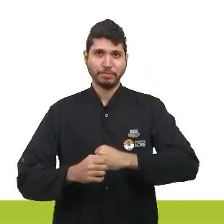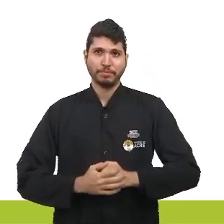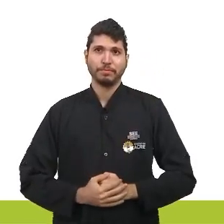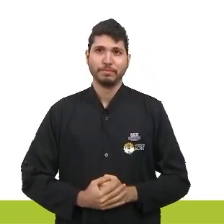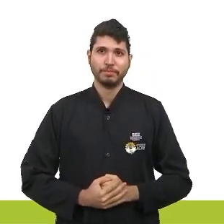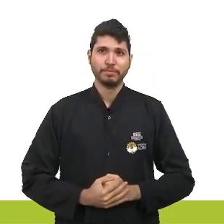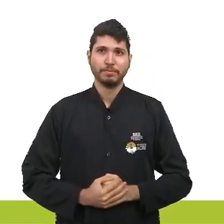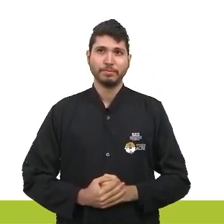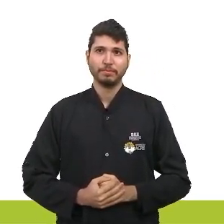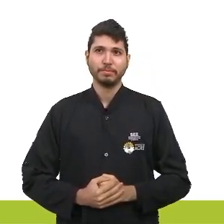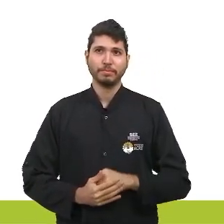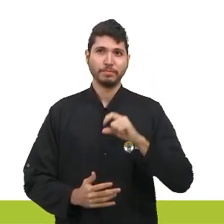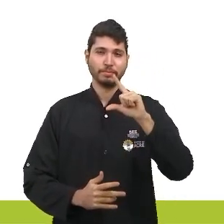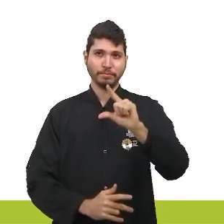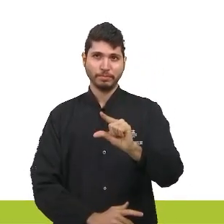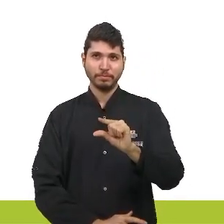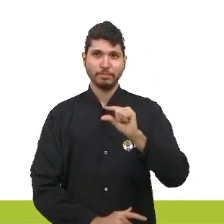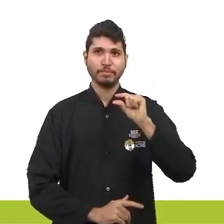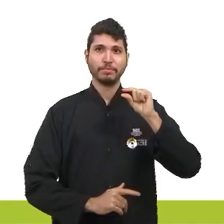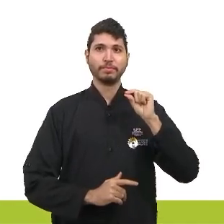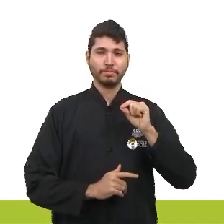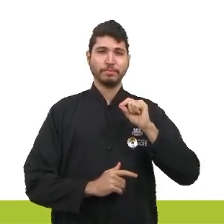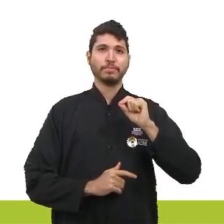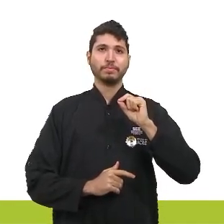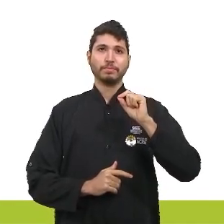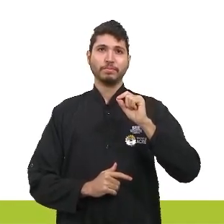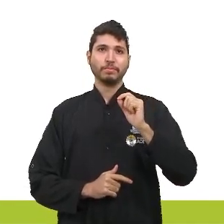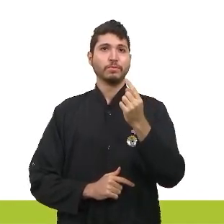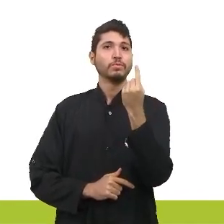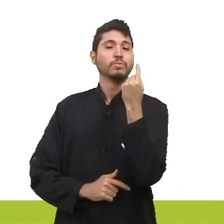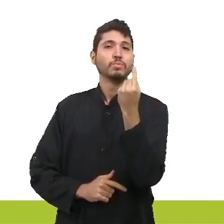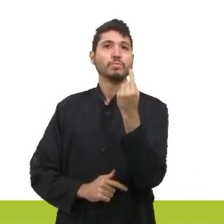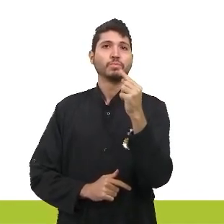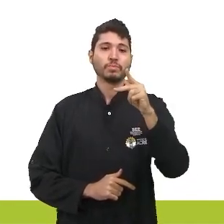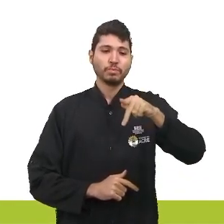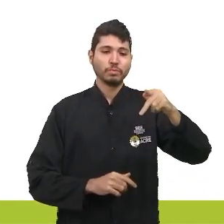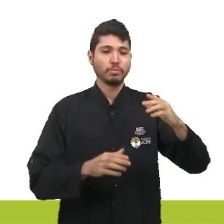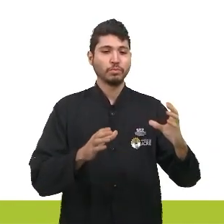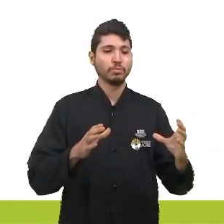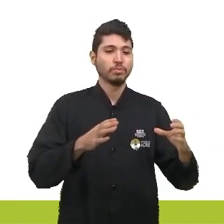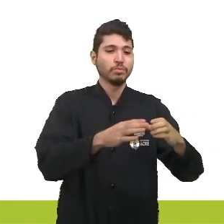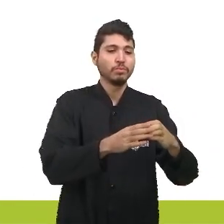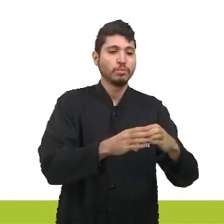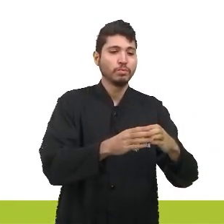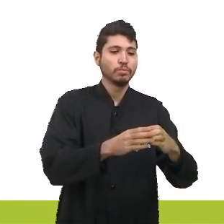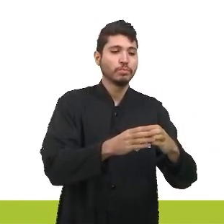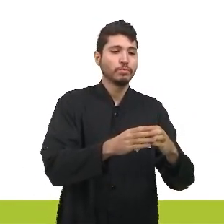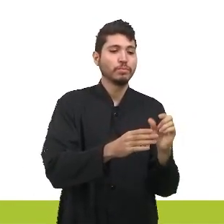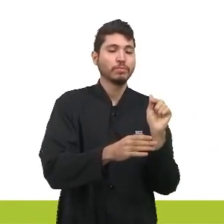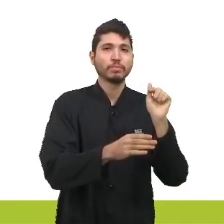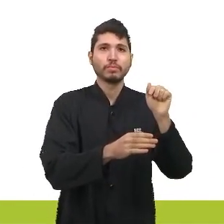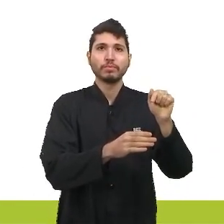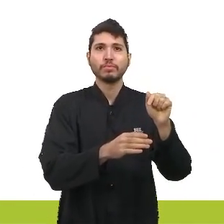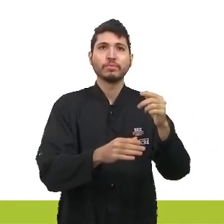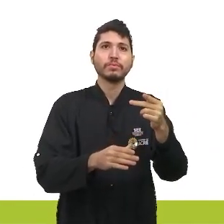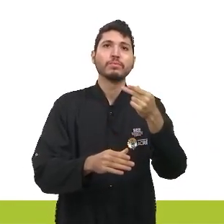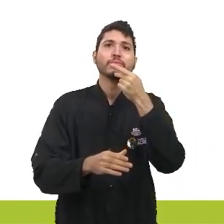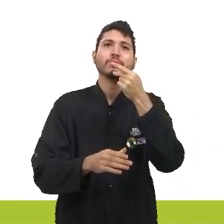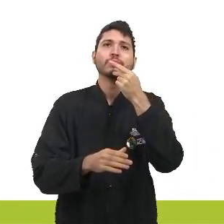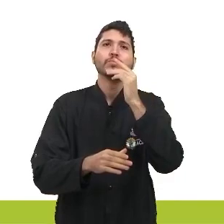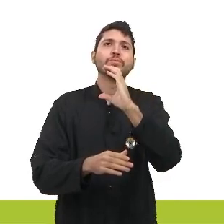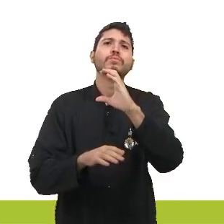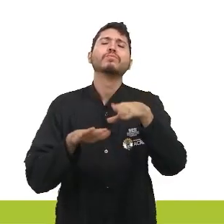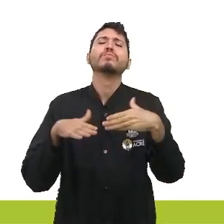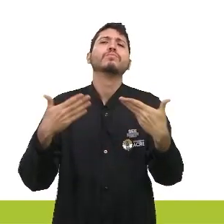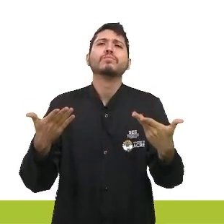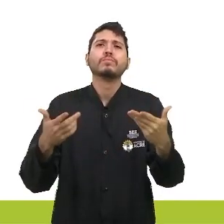Escolhendo-se ao acaso um professor desse grupo, qual é a probabilidade de ser